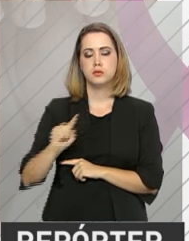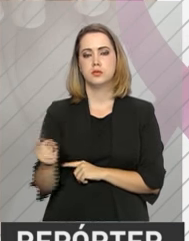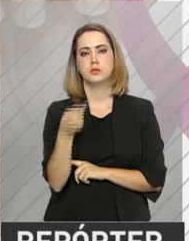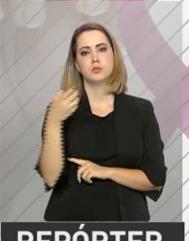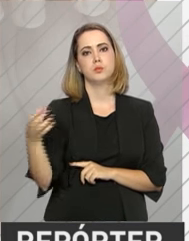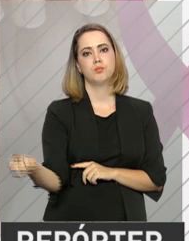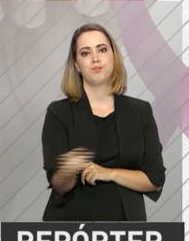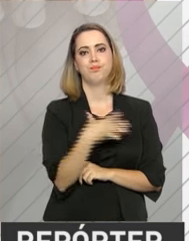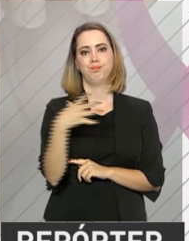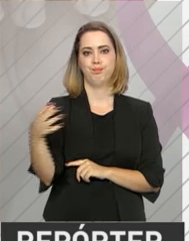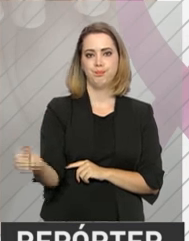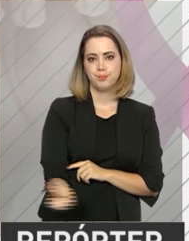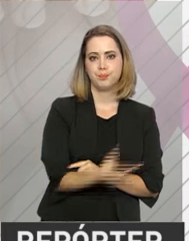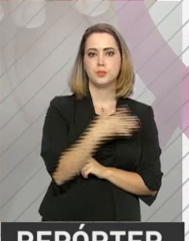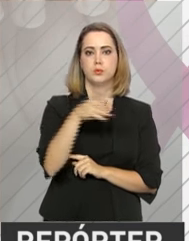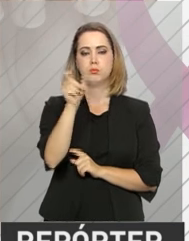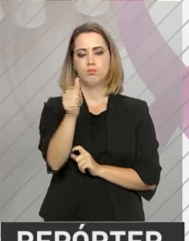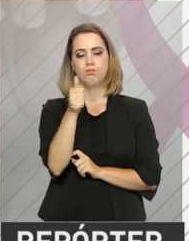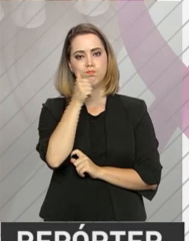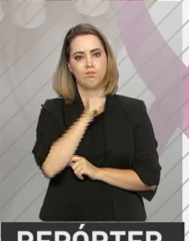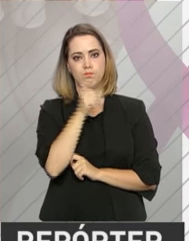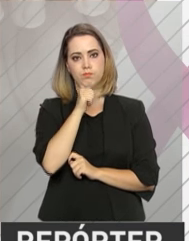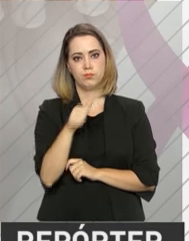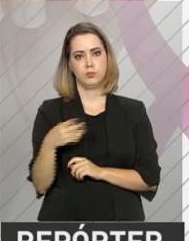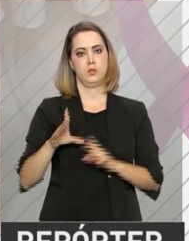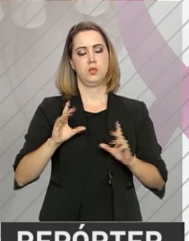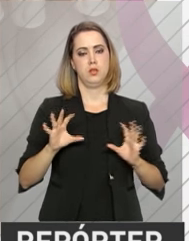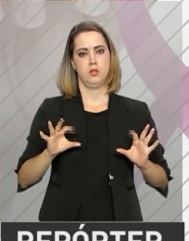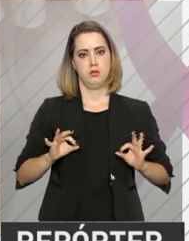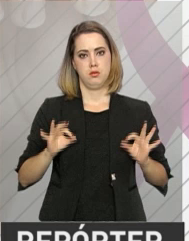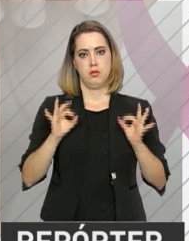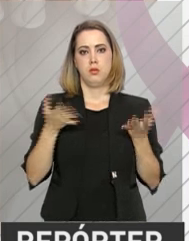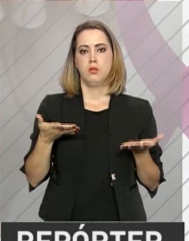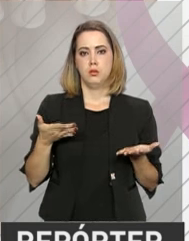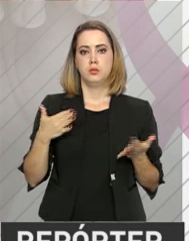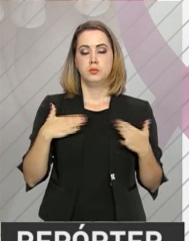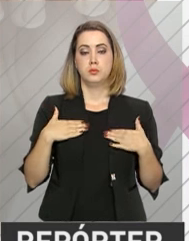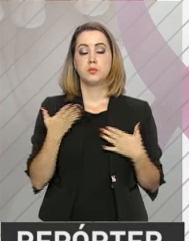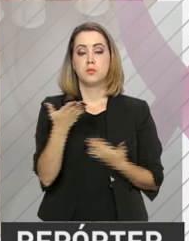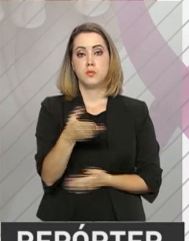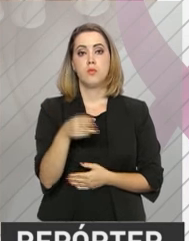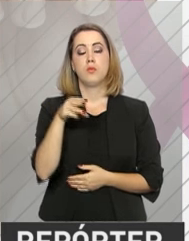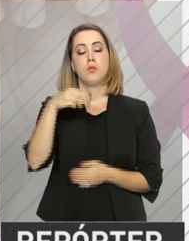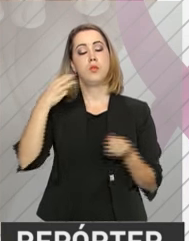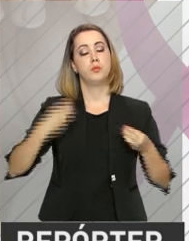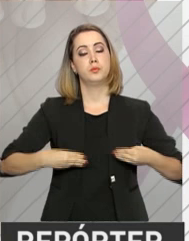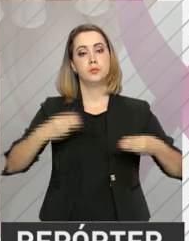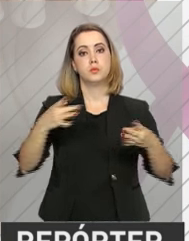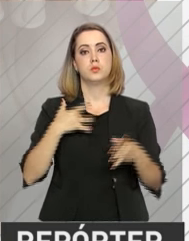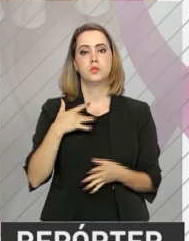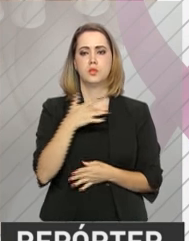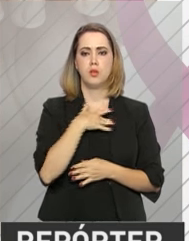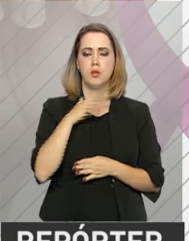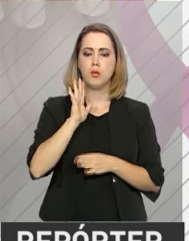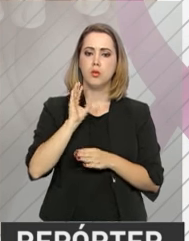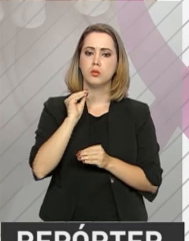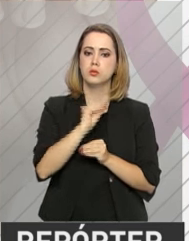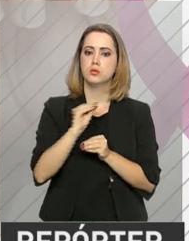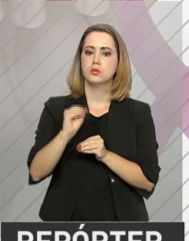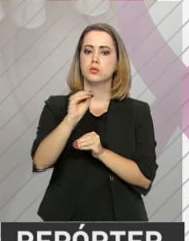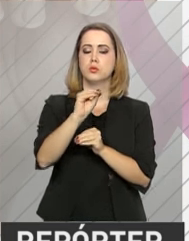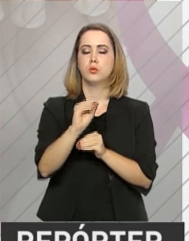novos casos da doença no Brasil Somente em 2016 e o ministério da saúde tem investido no tratamento e na